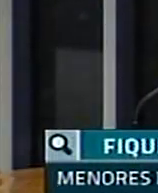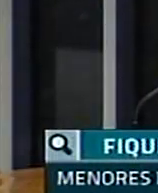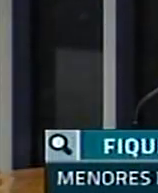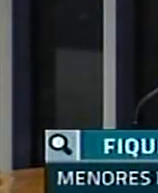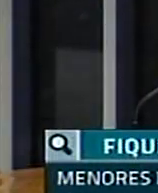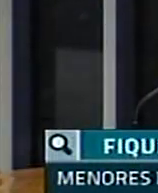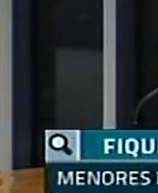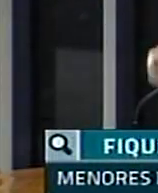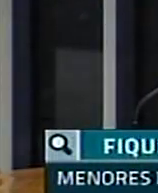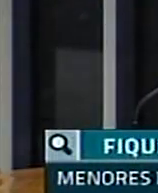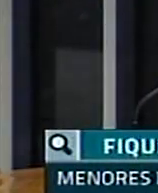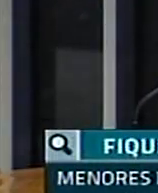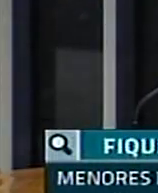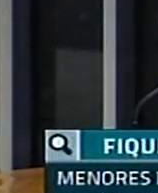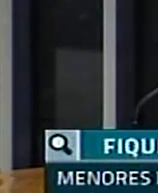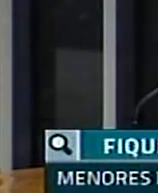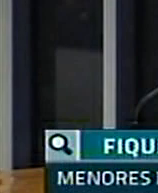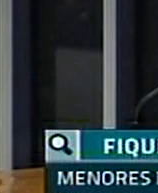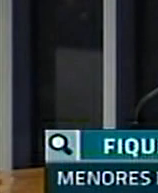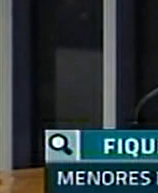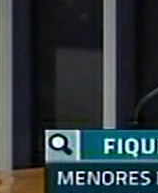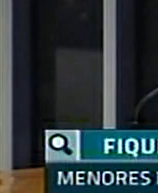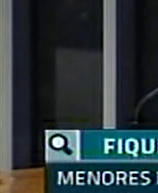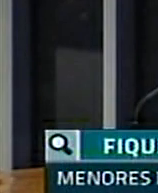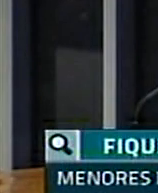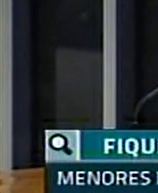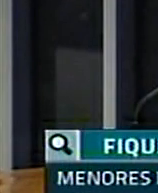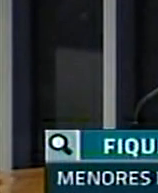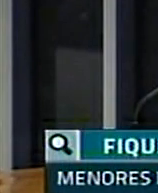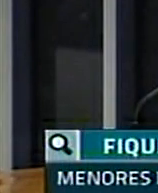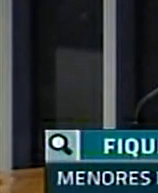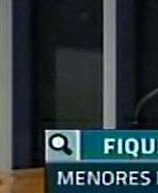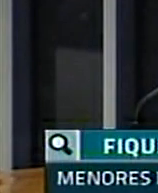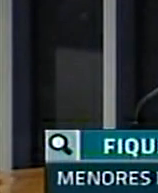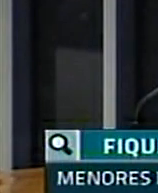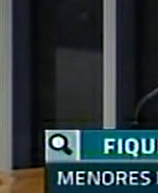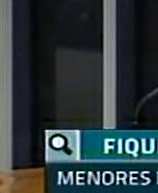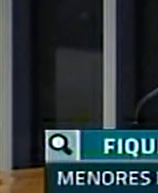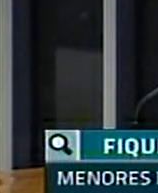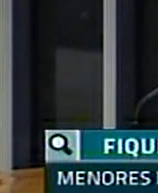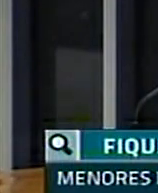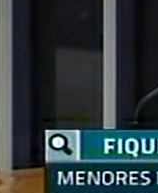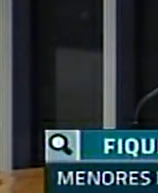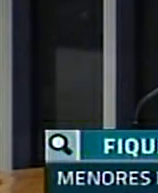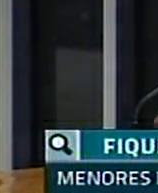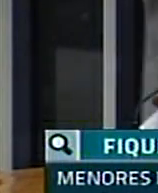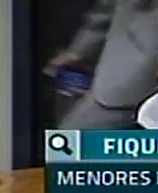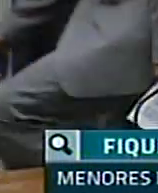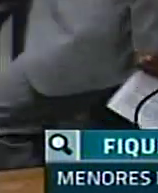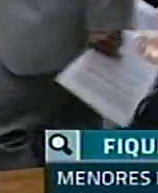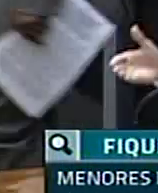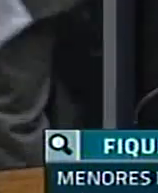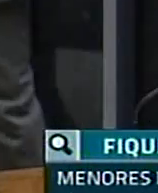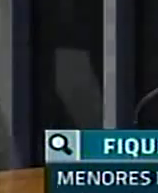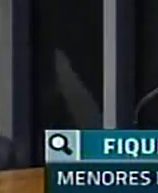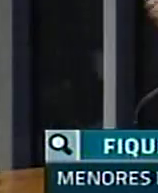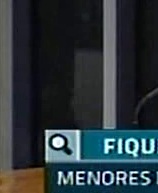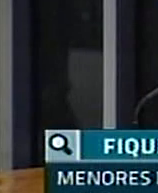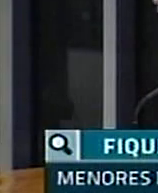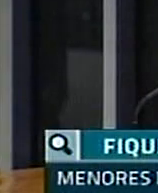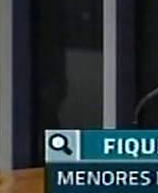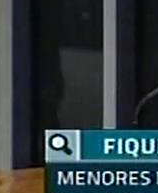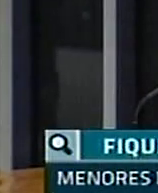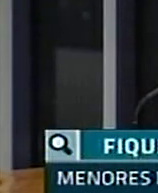da gestão e que permite que, através do ralo da corrupção, recursos importantes que poderiam